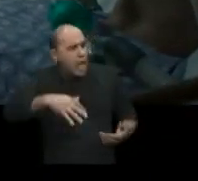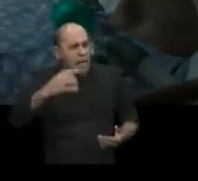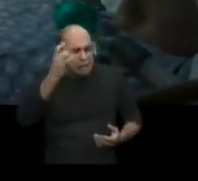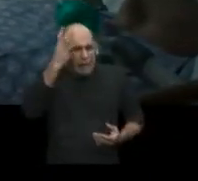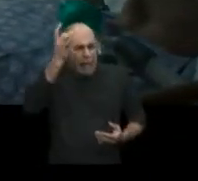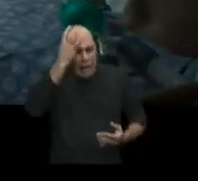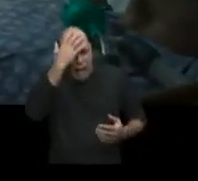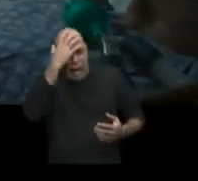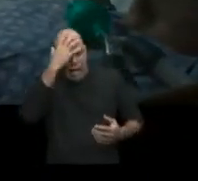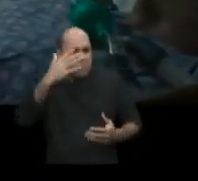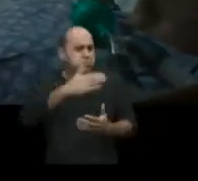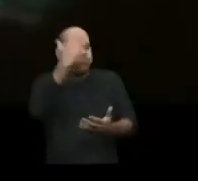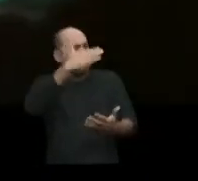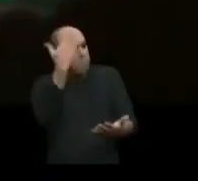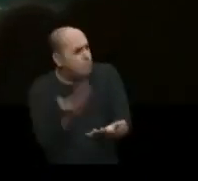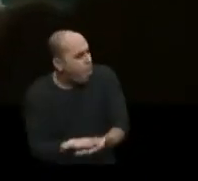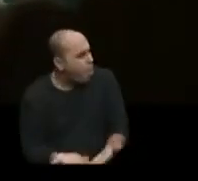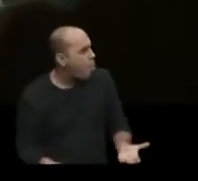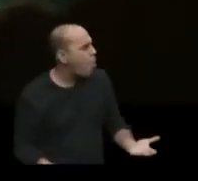do nada passou mal.